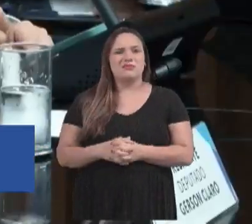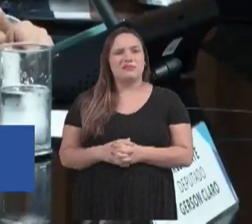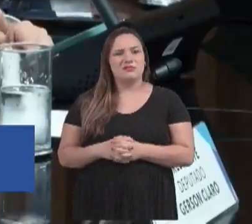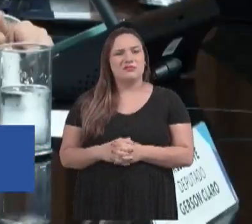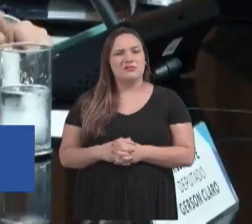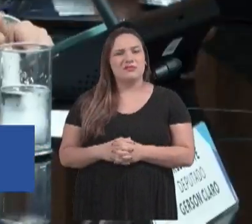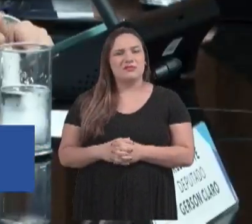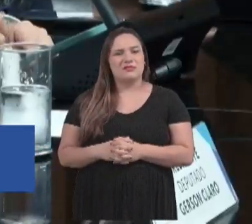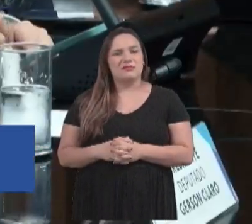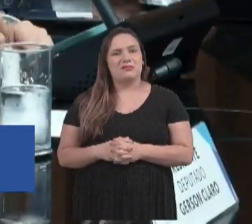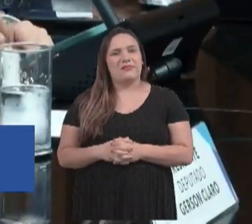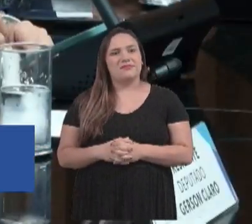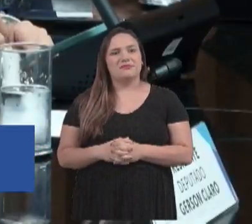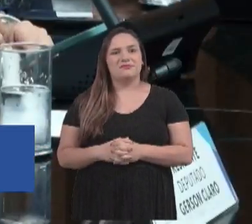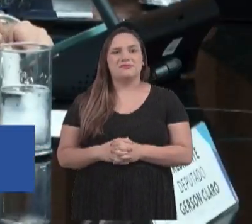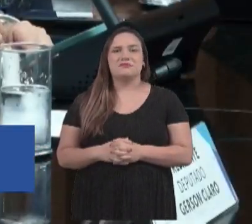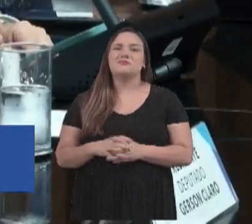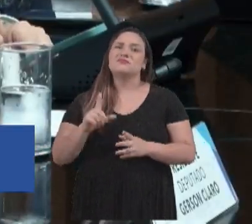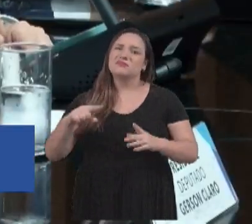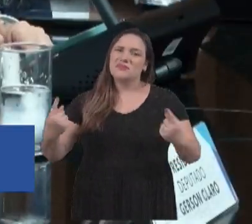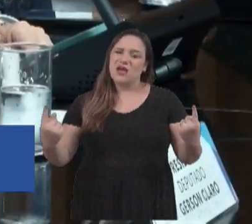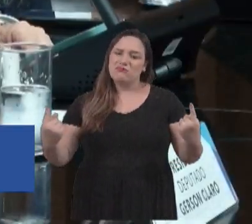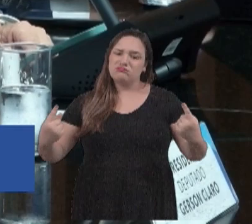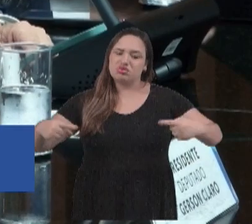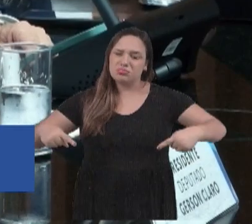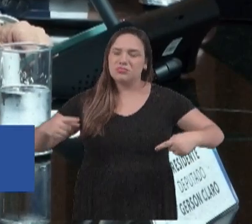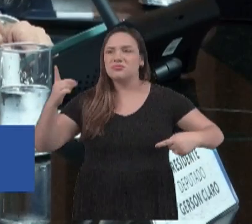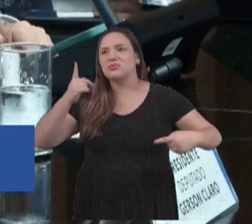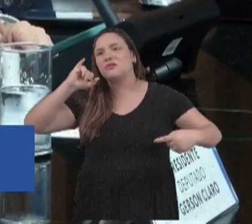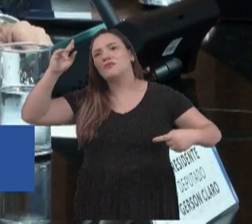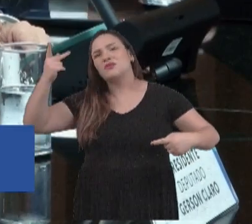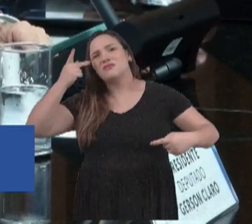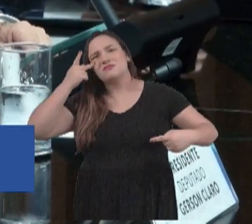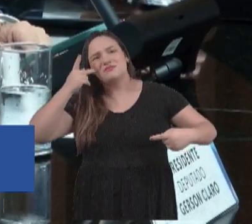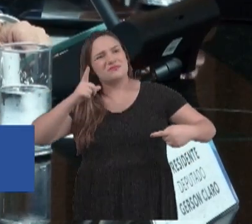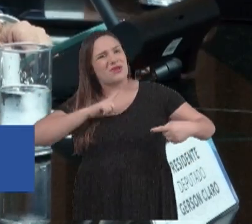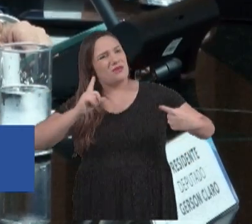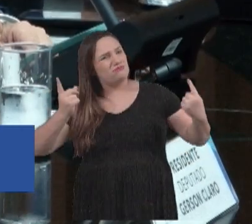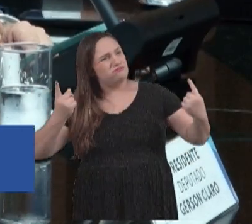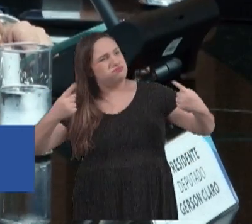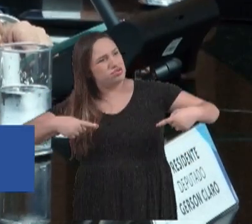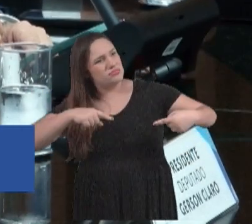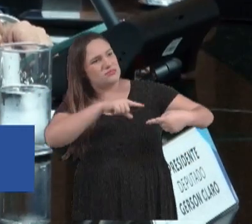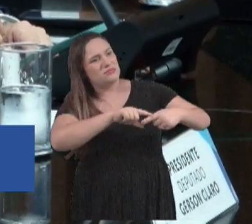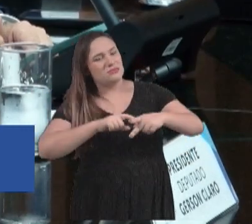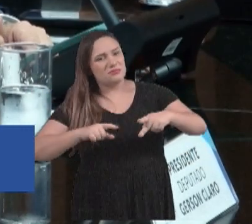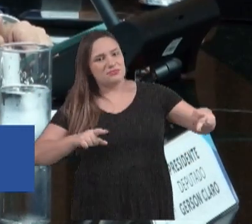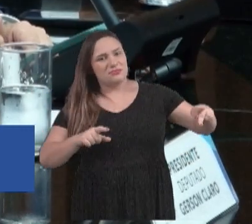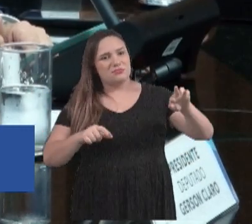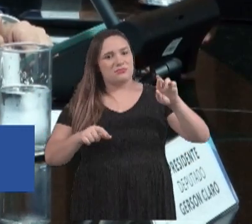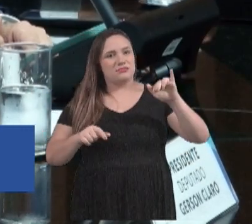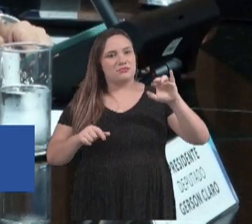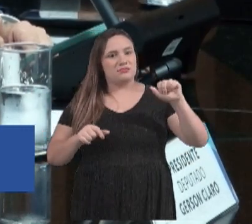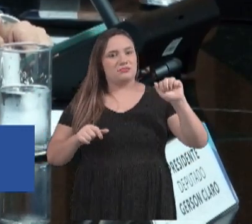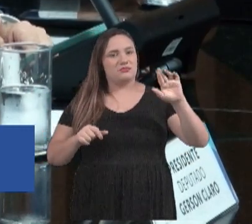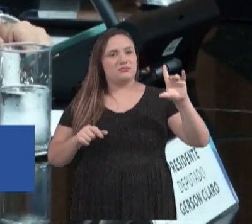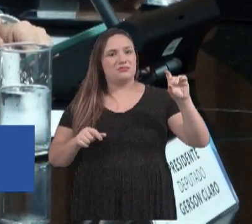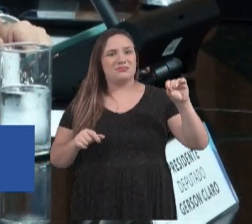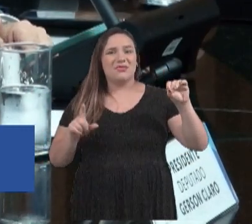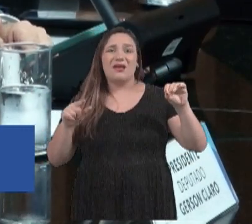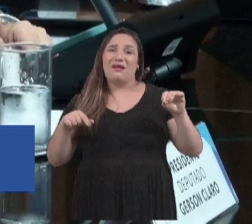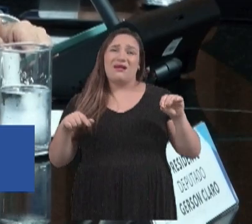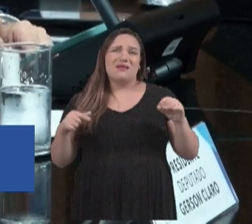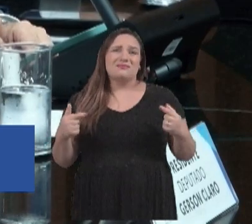essa disputa pessoal que o deputado João Henrique tem com o presidente da CACEMES, Ricardo Hayashi, porque virou uma